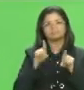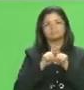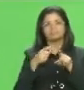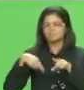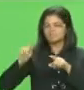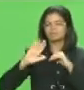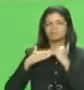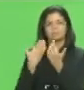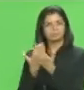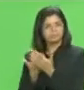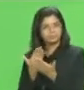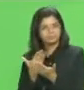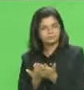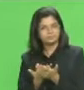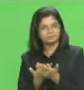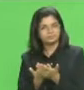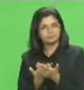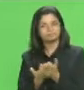para a escola,